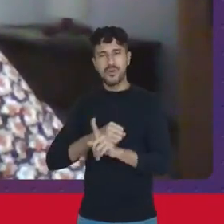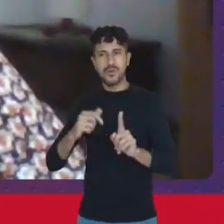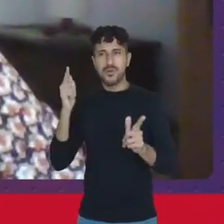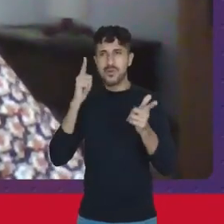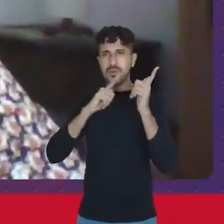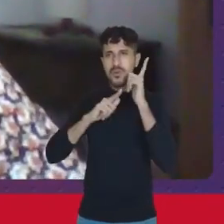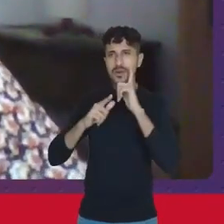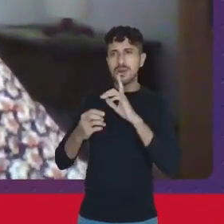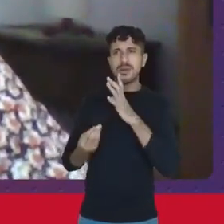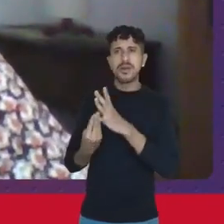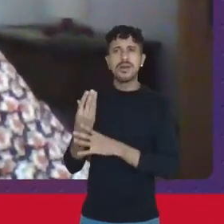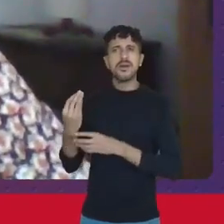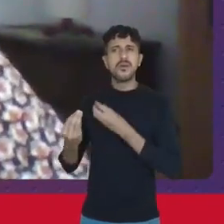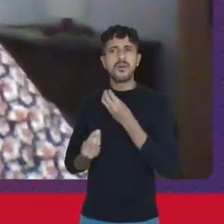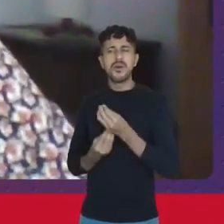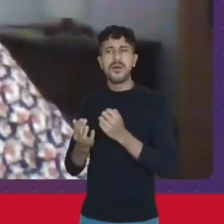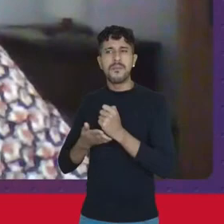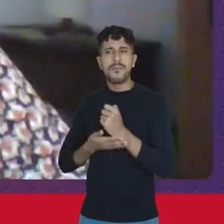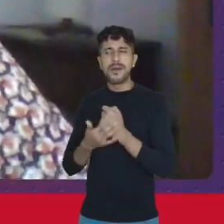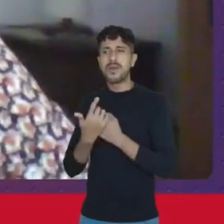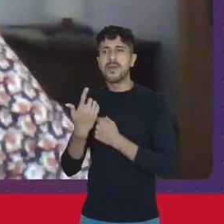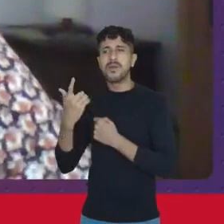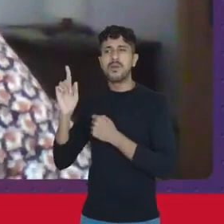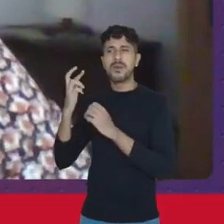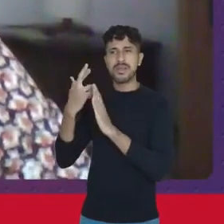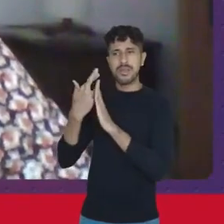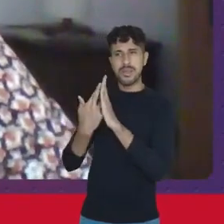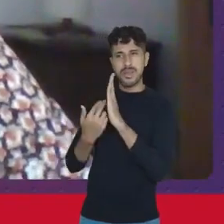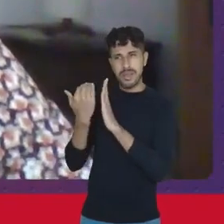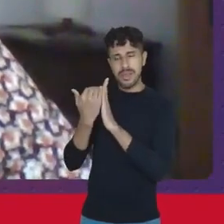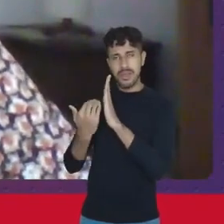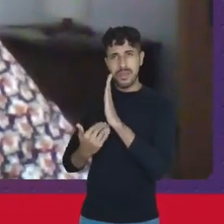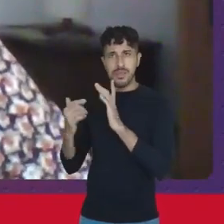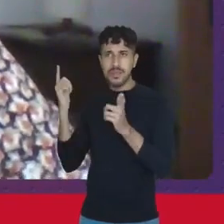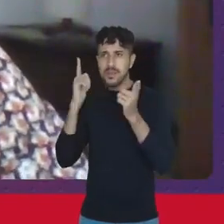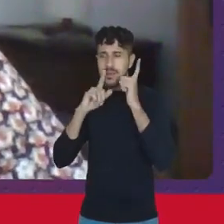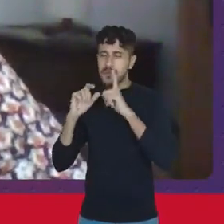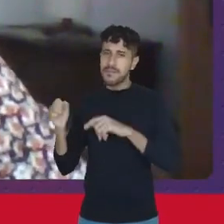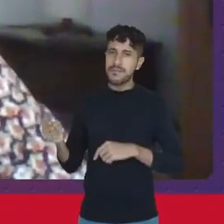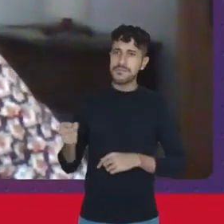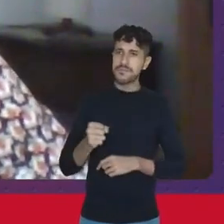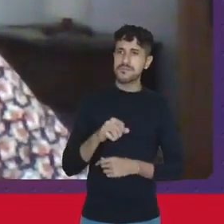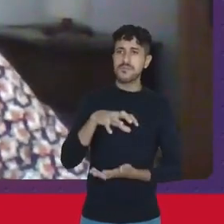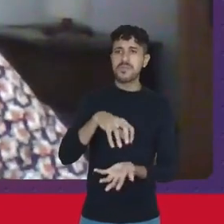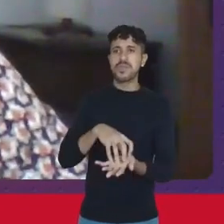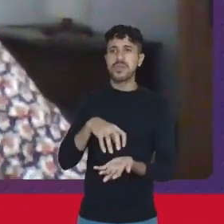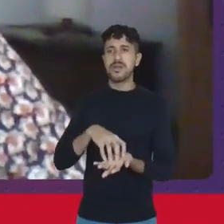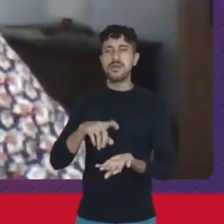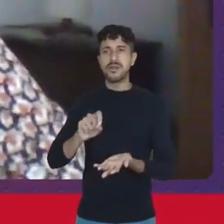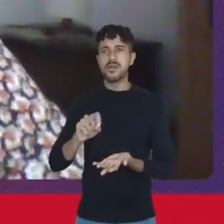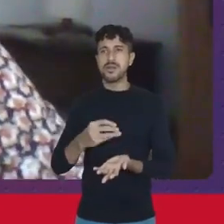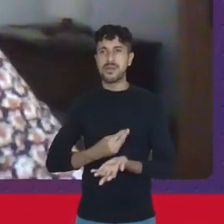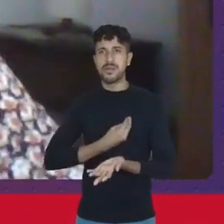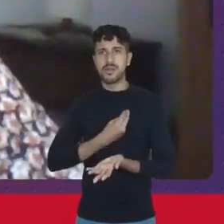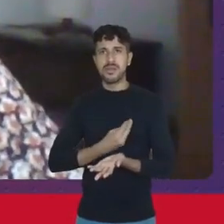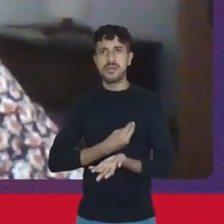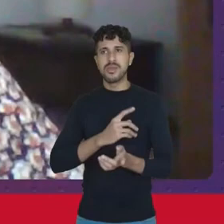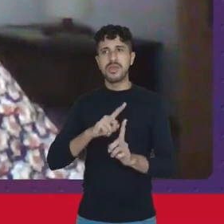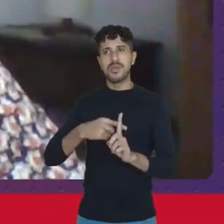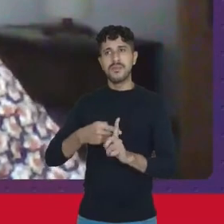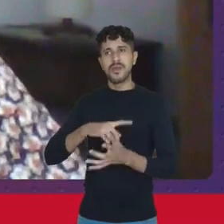seja construída sobre outros parâmetros e que coloque no centro a vida e